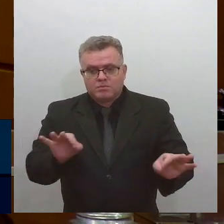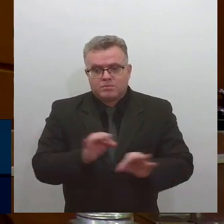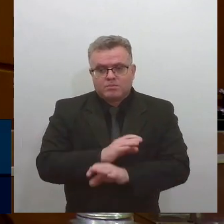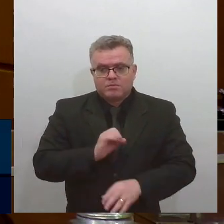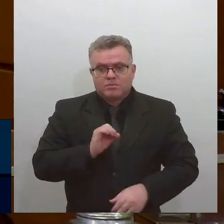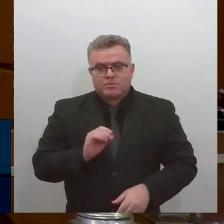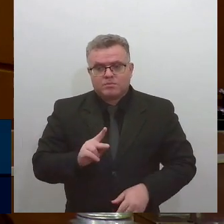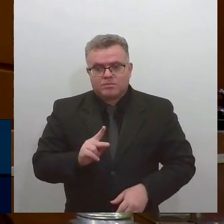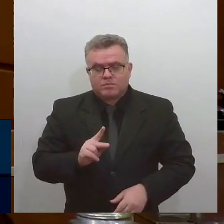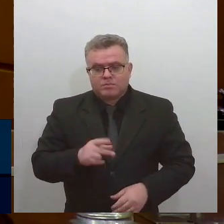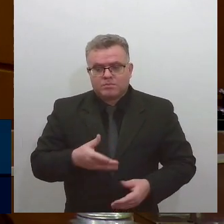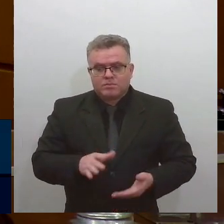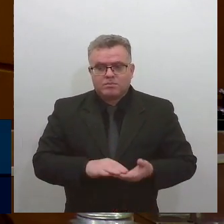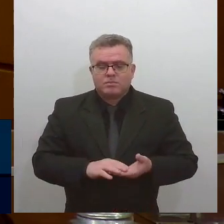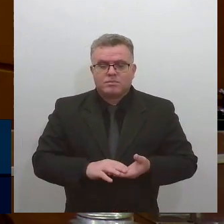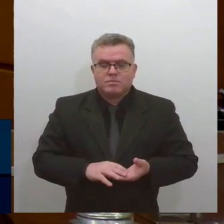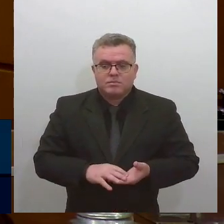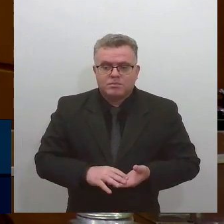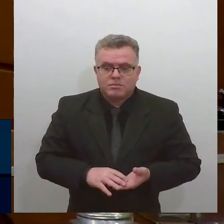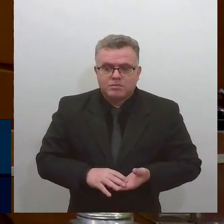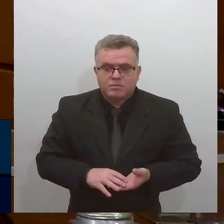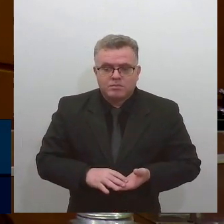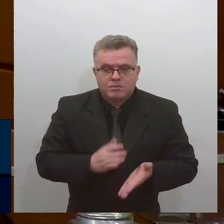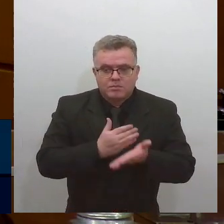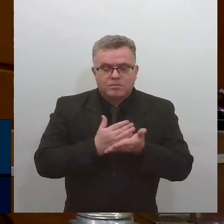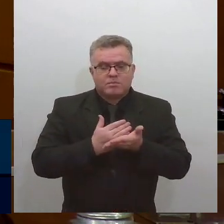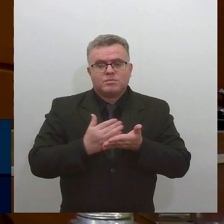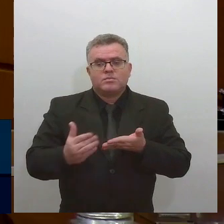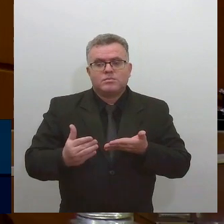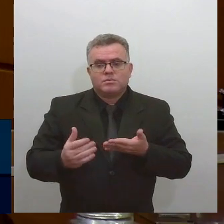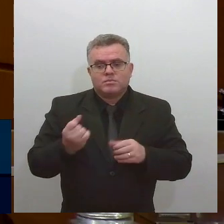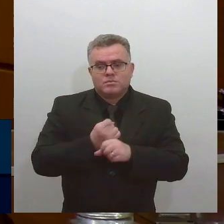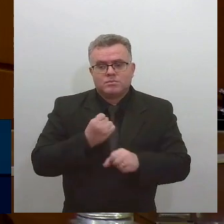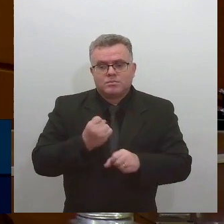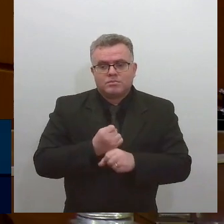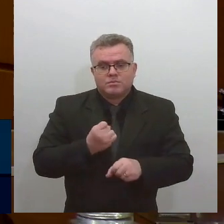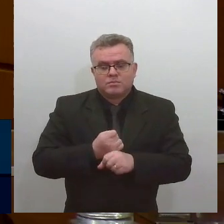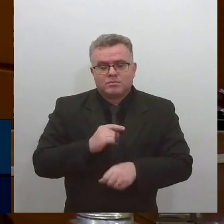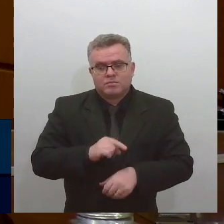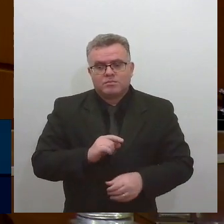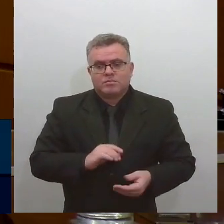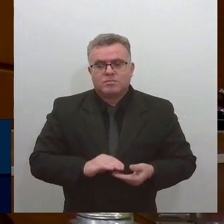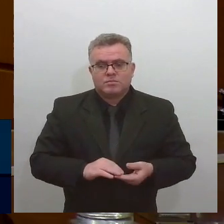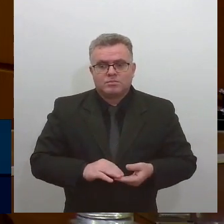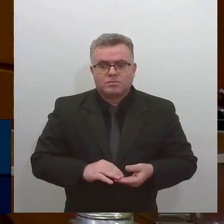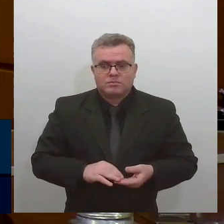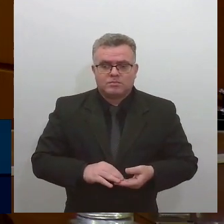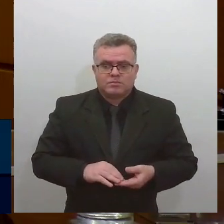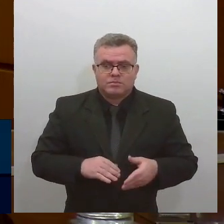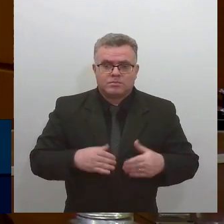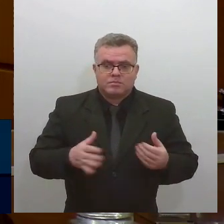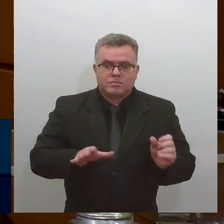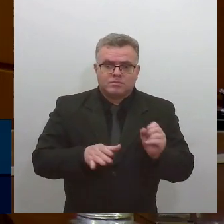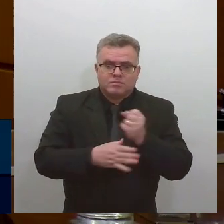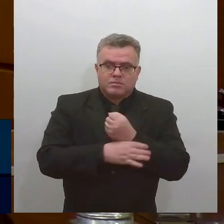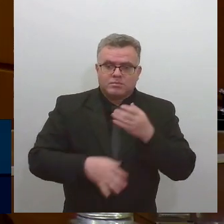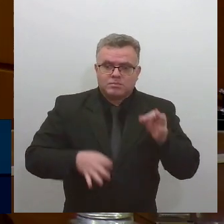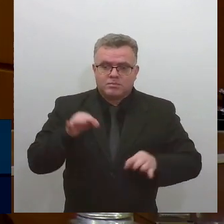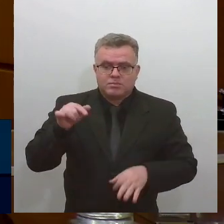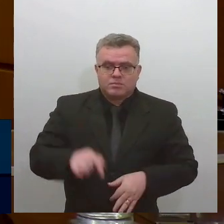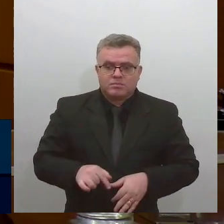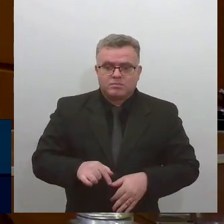a obra e a insegurança jurídica no Brasil ela é tamanha que muitas vezes você